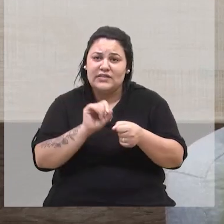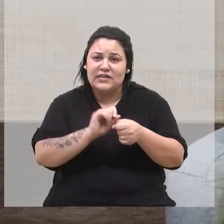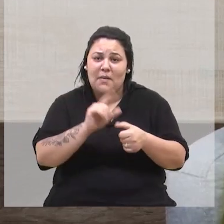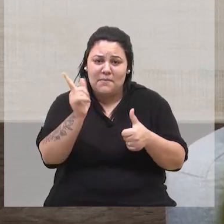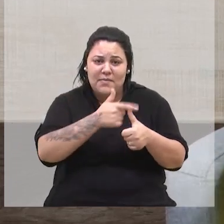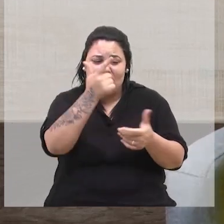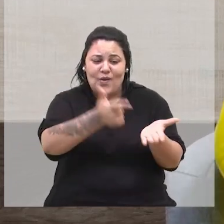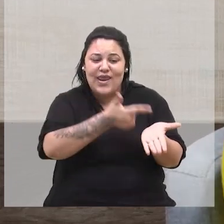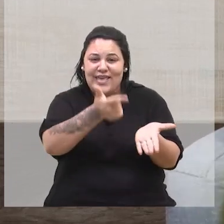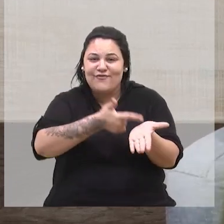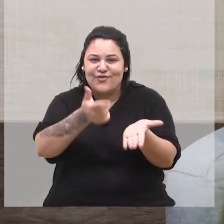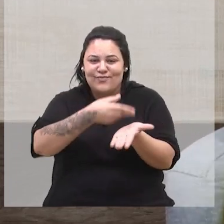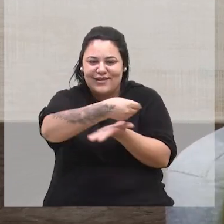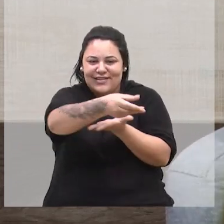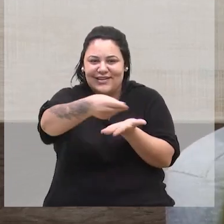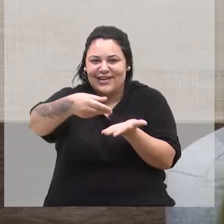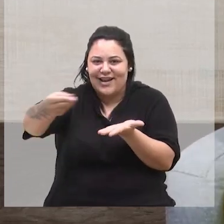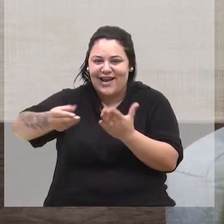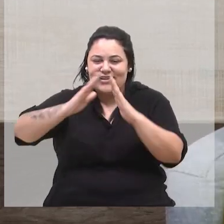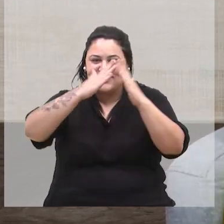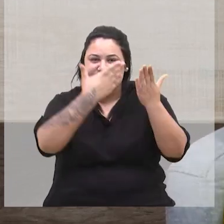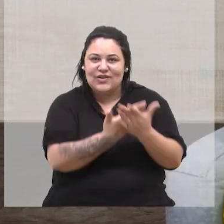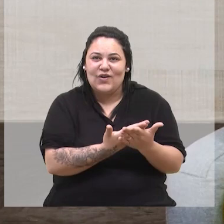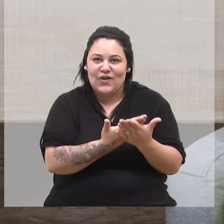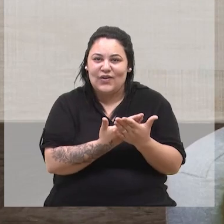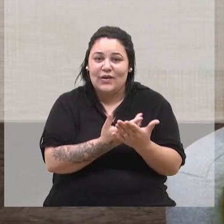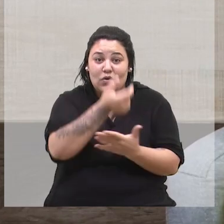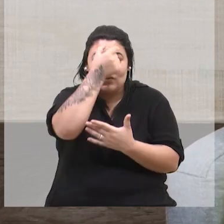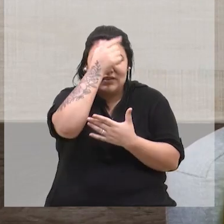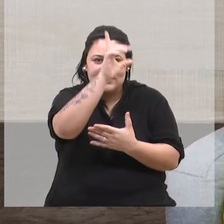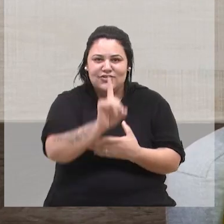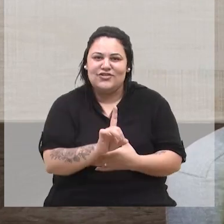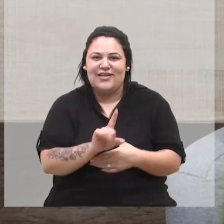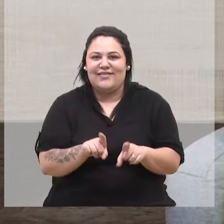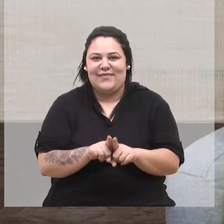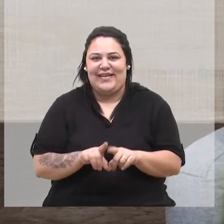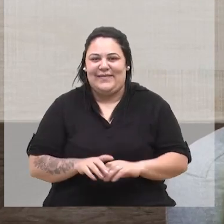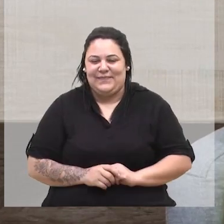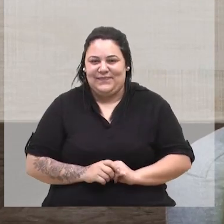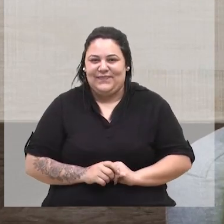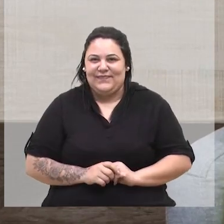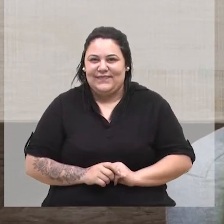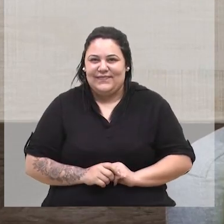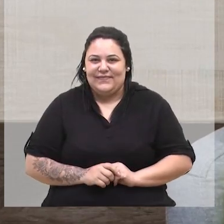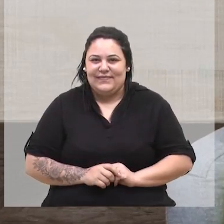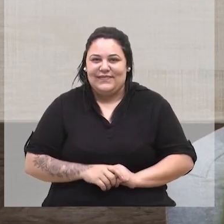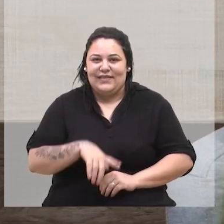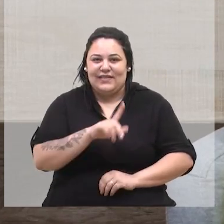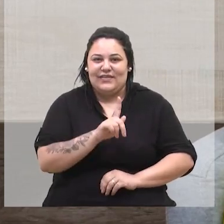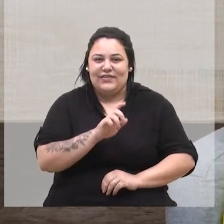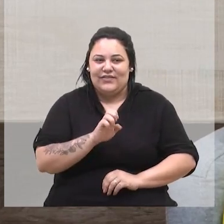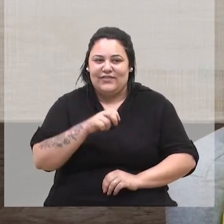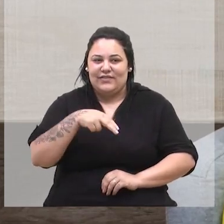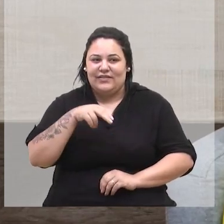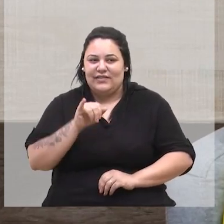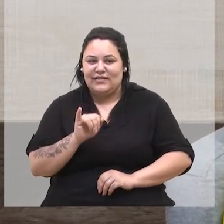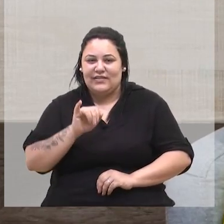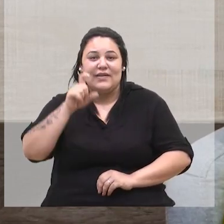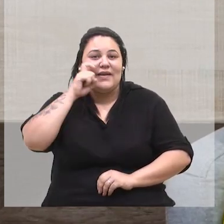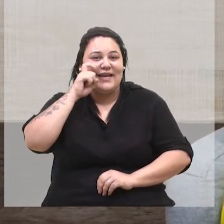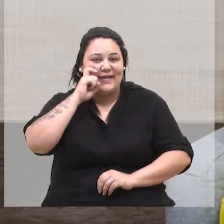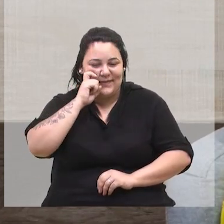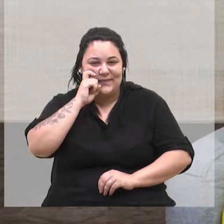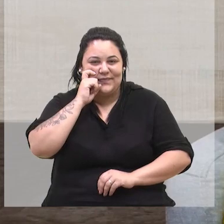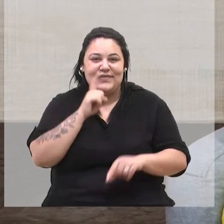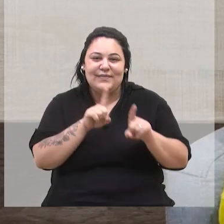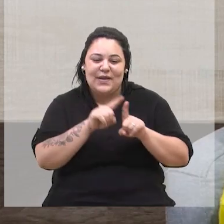primeira cartilha para discutir nas escolas do município a consciência de direitos. A Geni Petef é